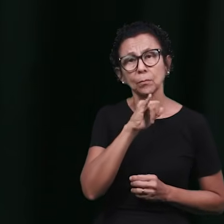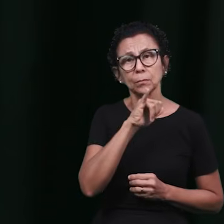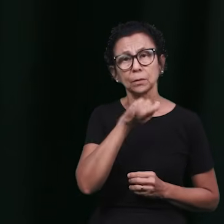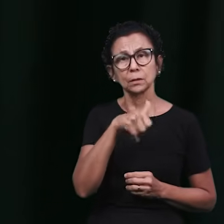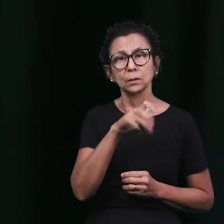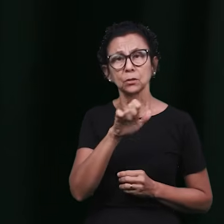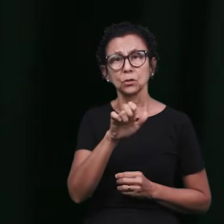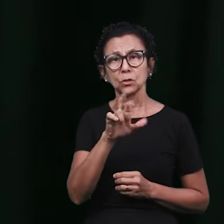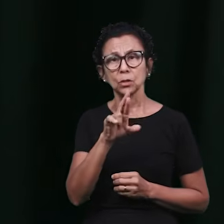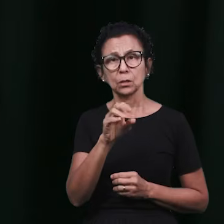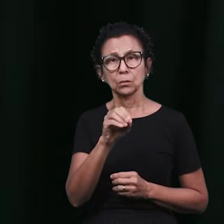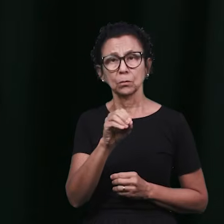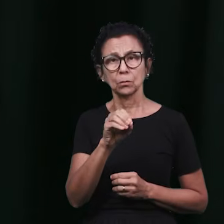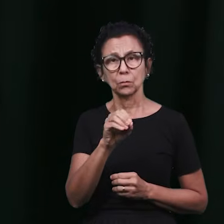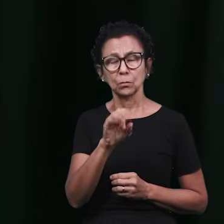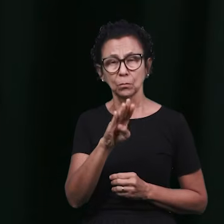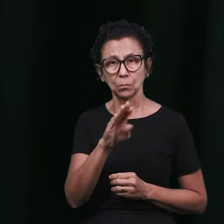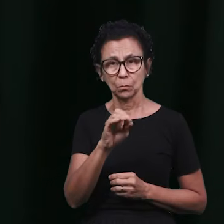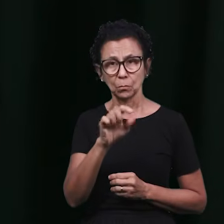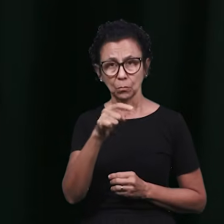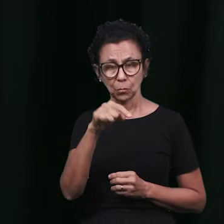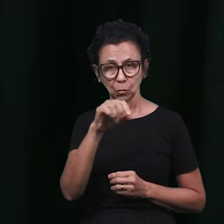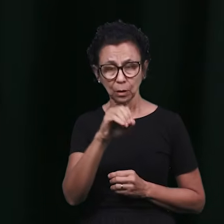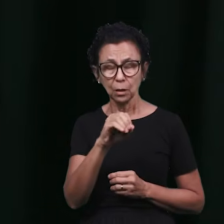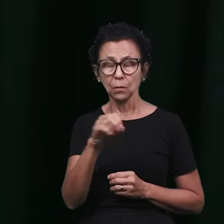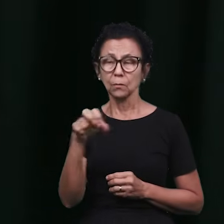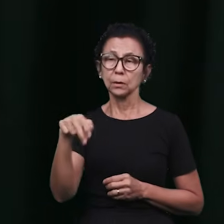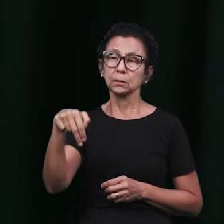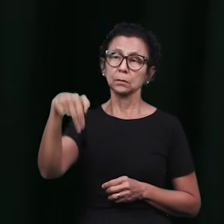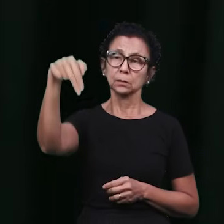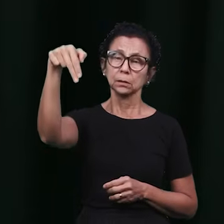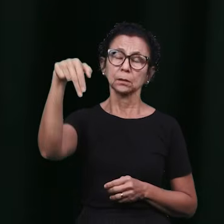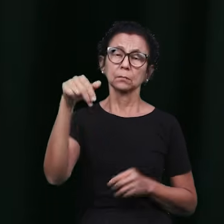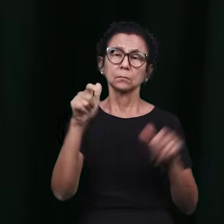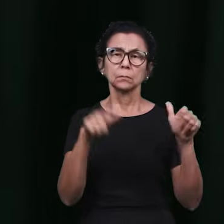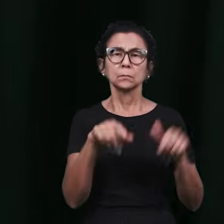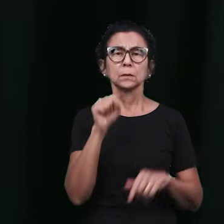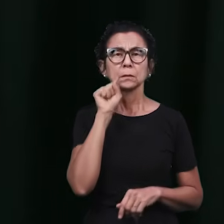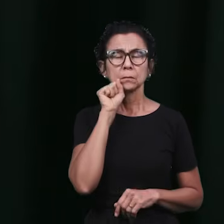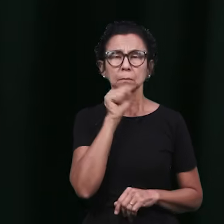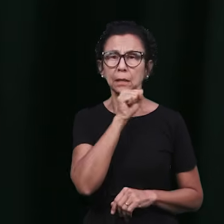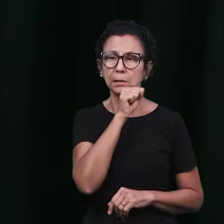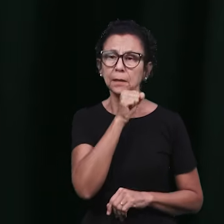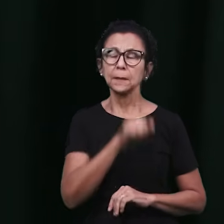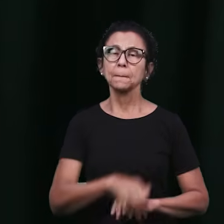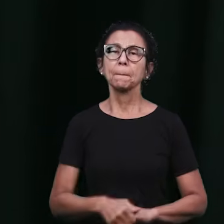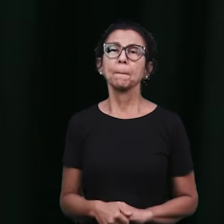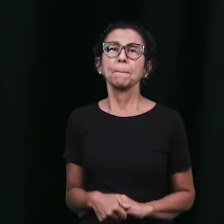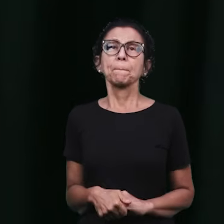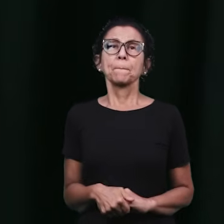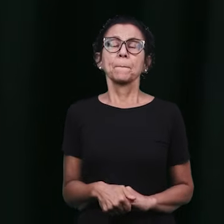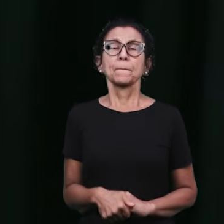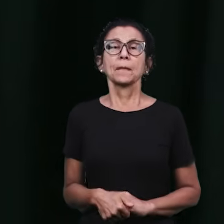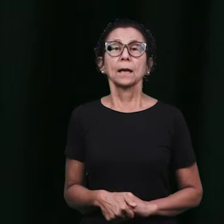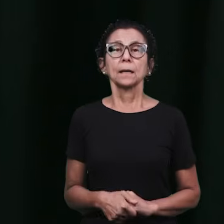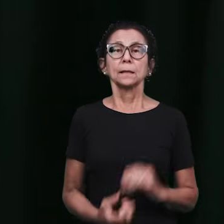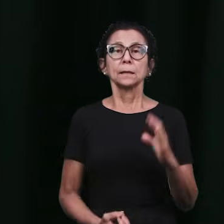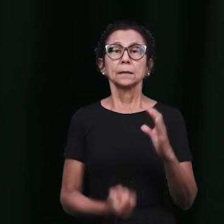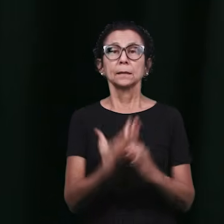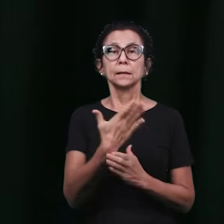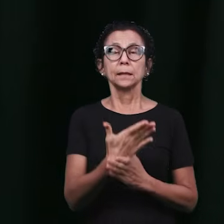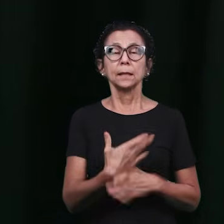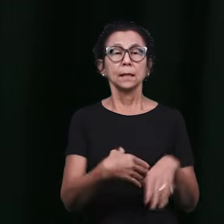Samaria, onde ele vai estabelecer a capital do Reino do Norte, ele vai estabelecer ídolos.